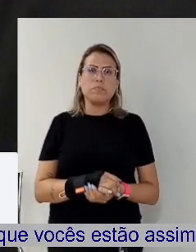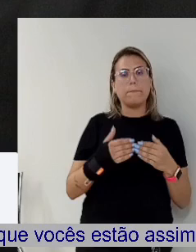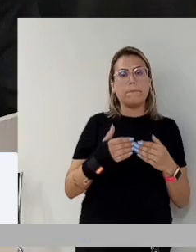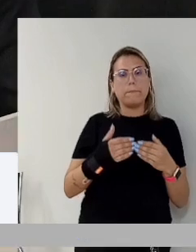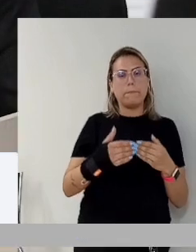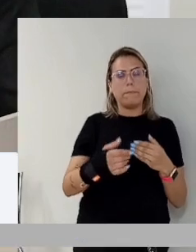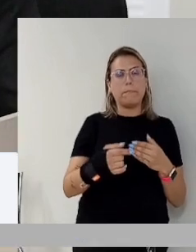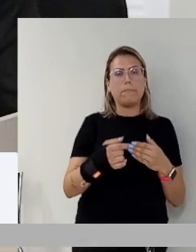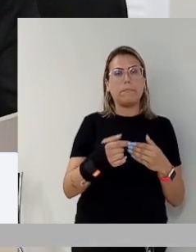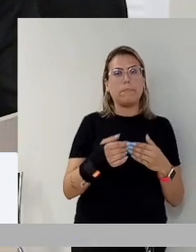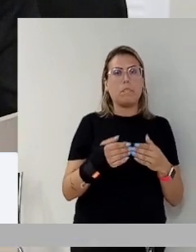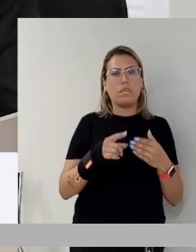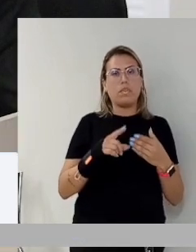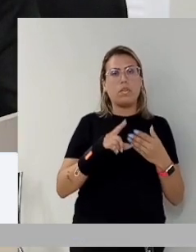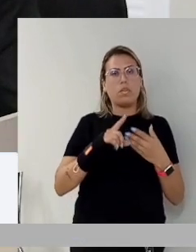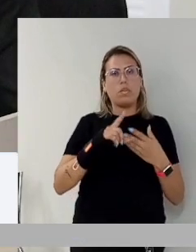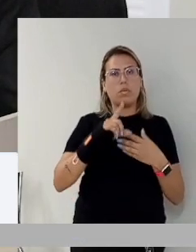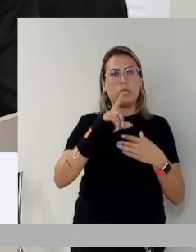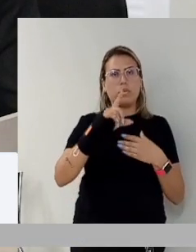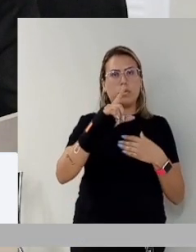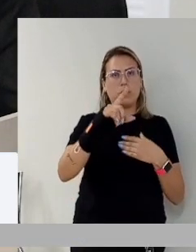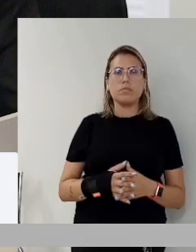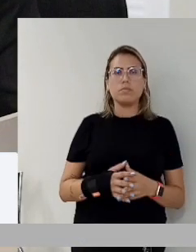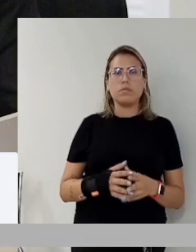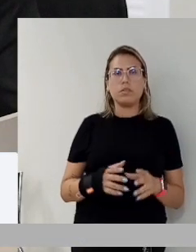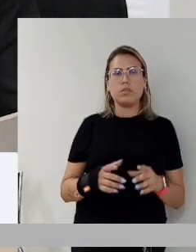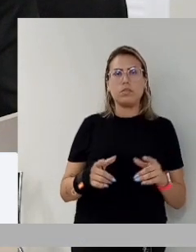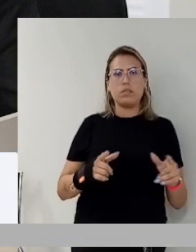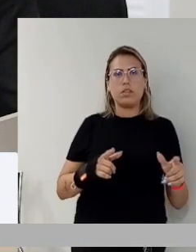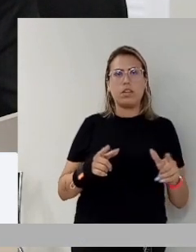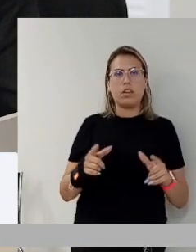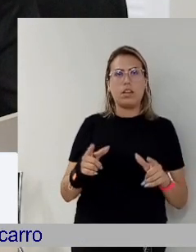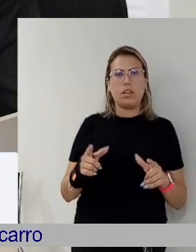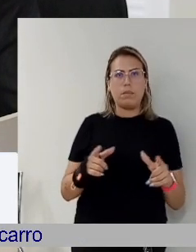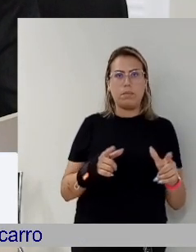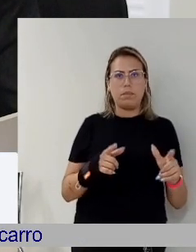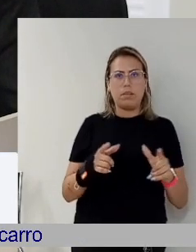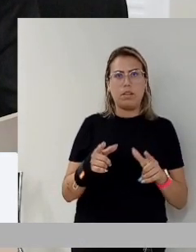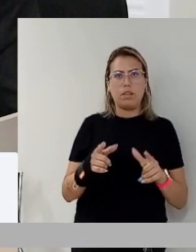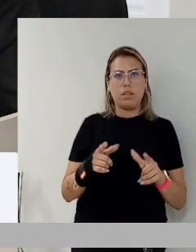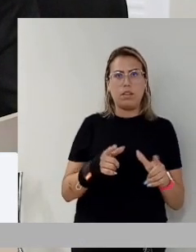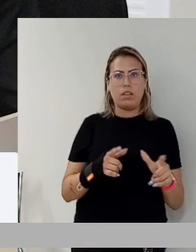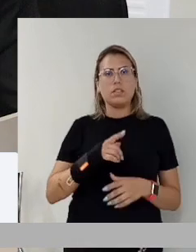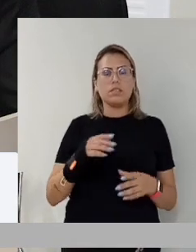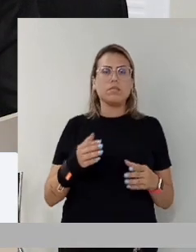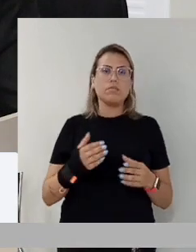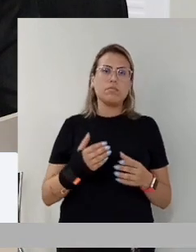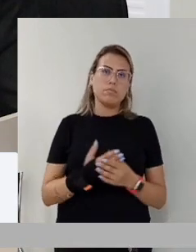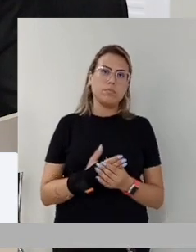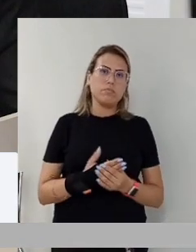prazo e só para encerrar parabenizar vossa excelência pelo trabalho que vossa excelência vem realizando na frente essa pasta aqui é pequena mas ao mesmo tempo